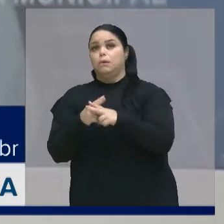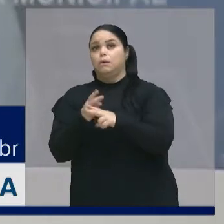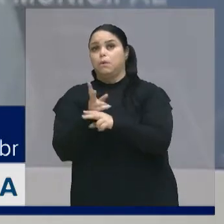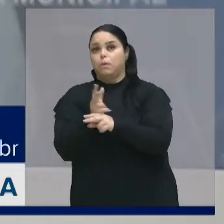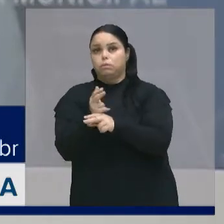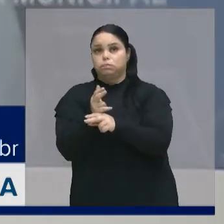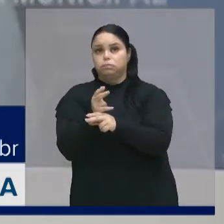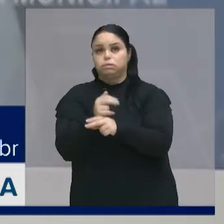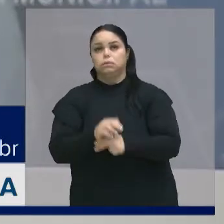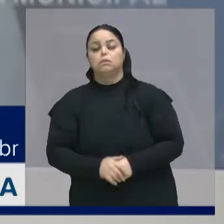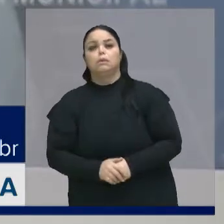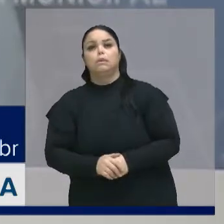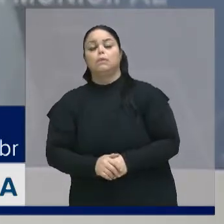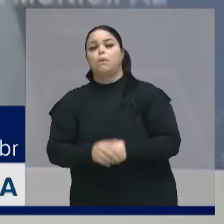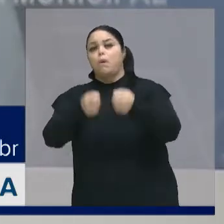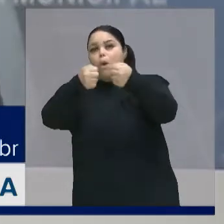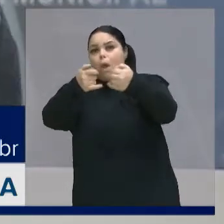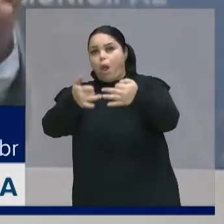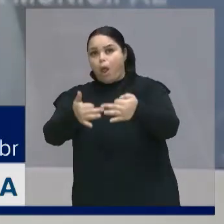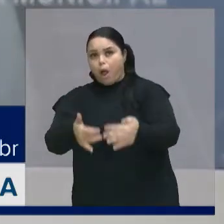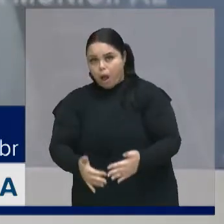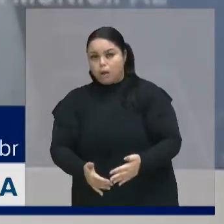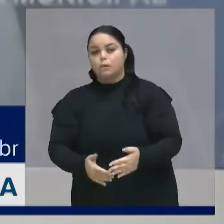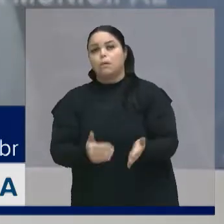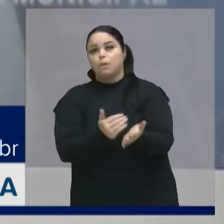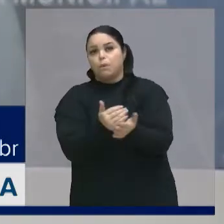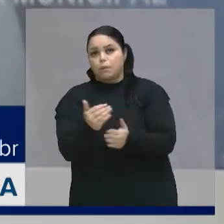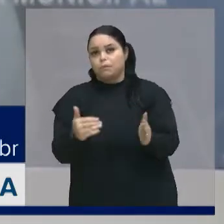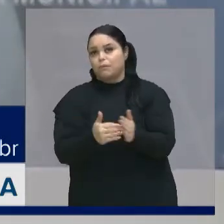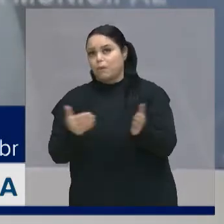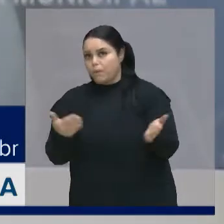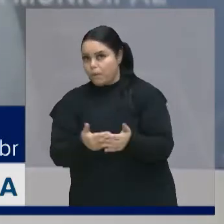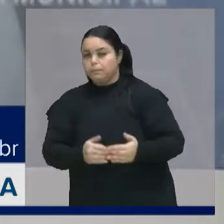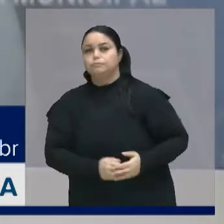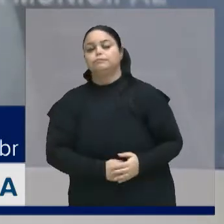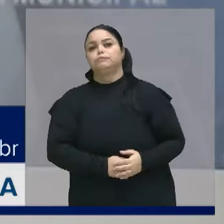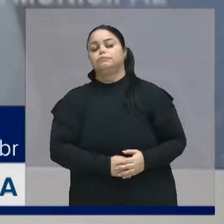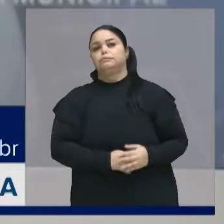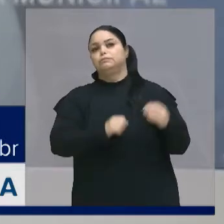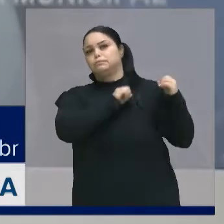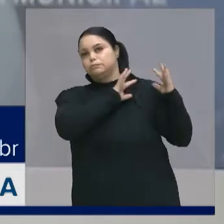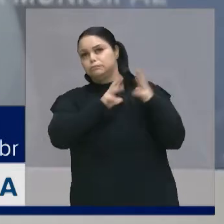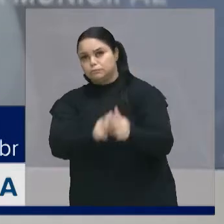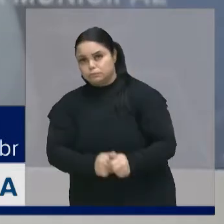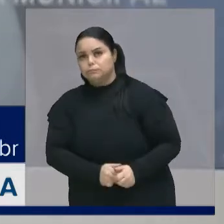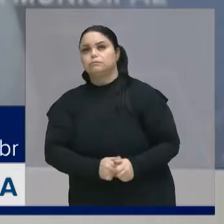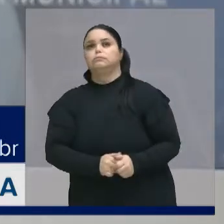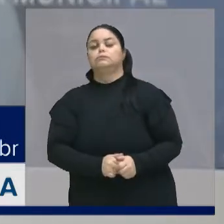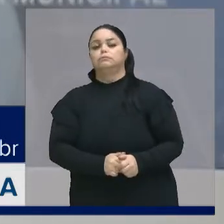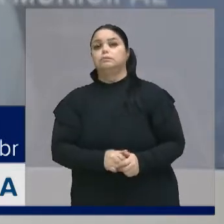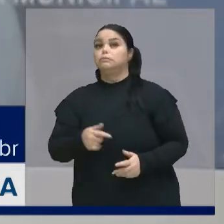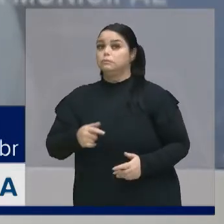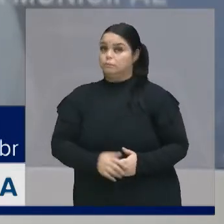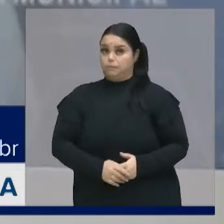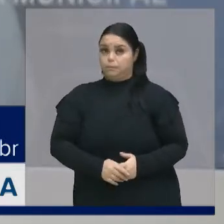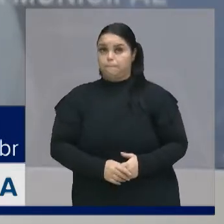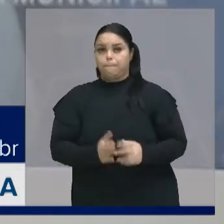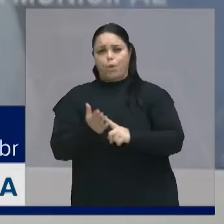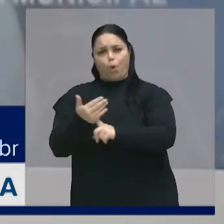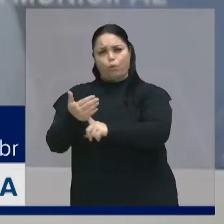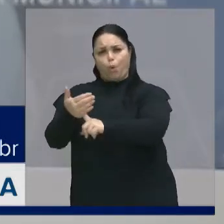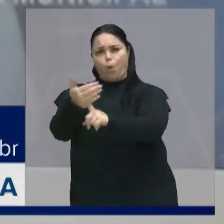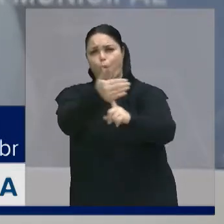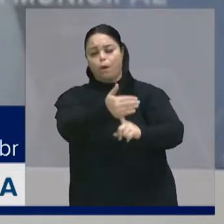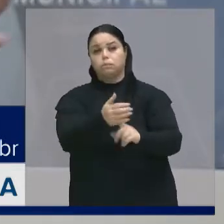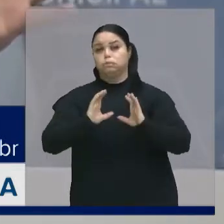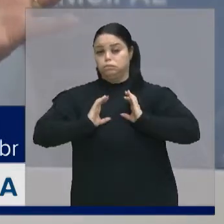foi feito um relato das atividades do início até hoje, o que o INPE presta para os nossos